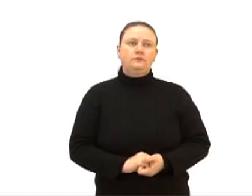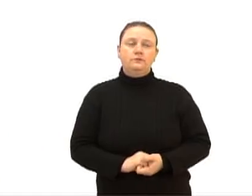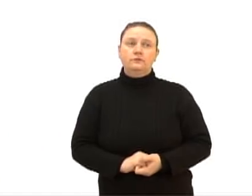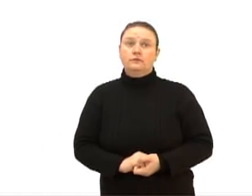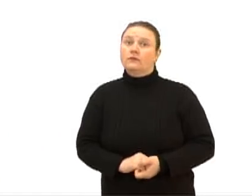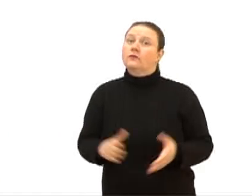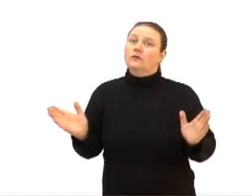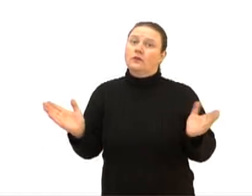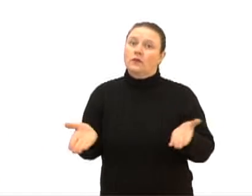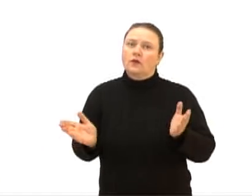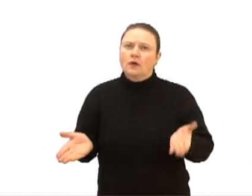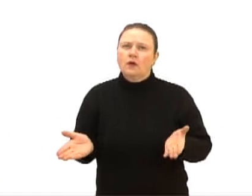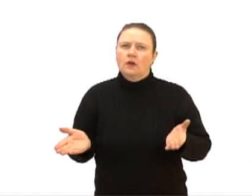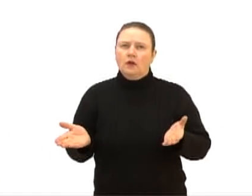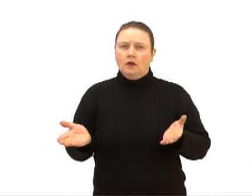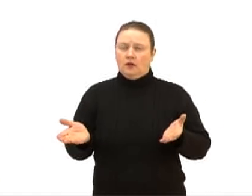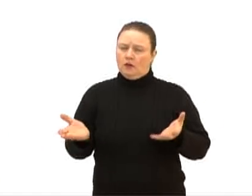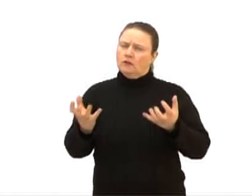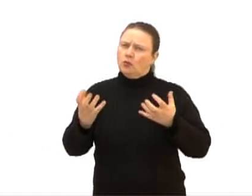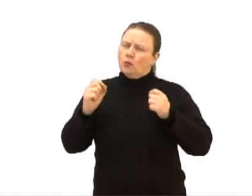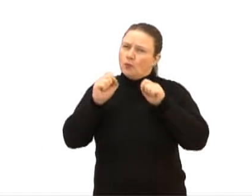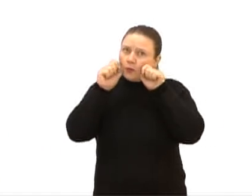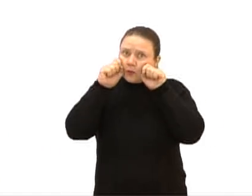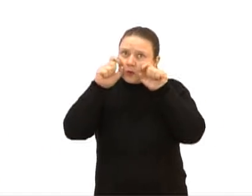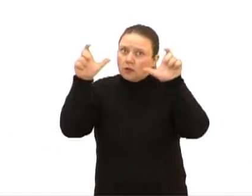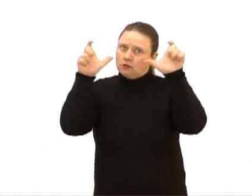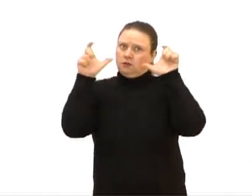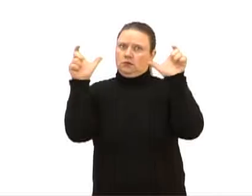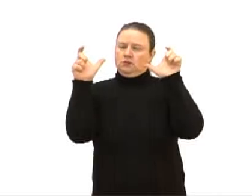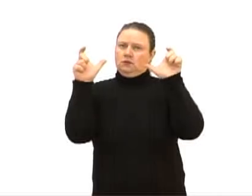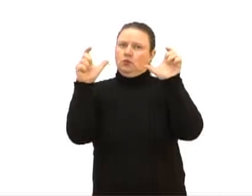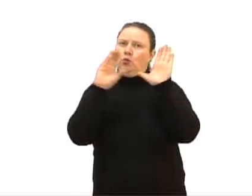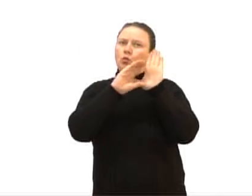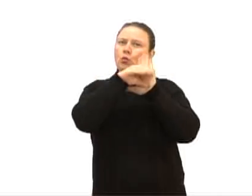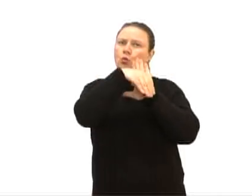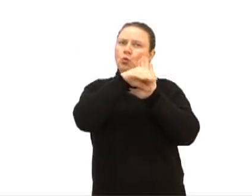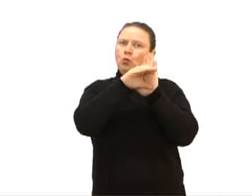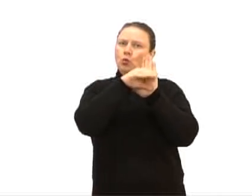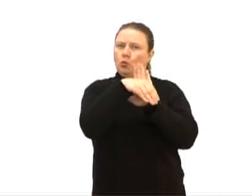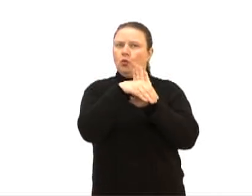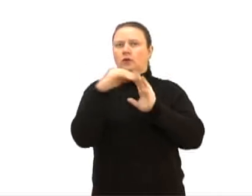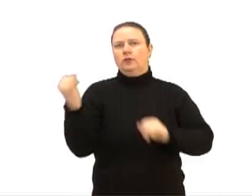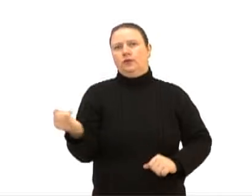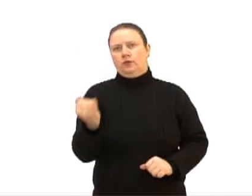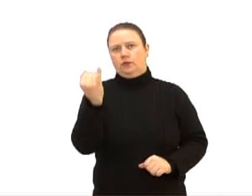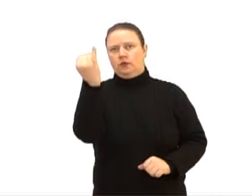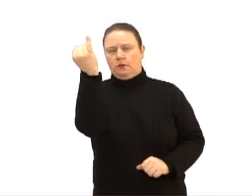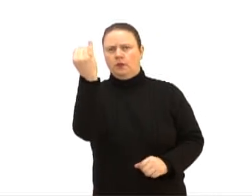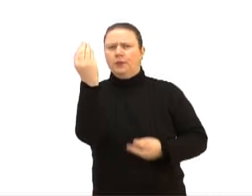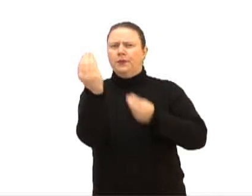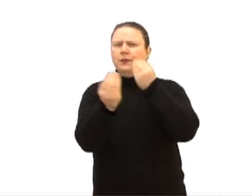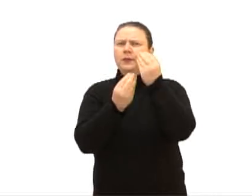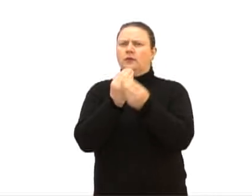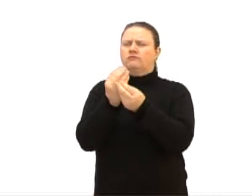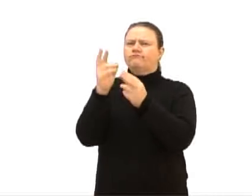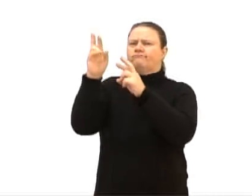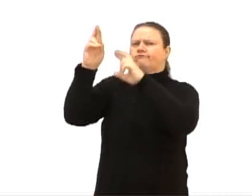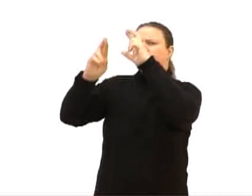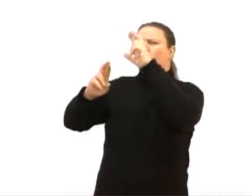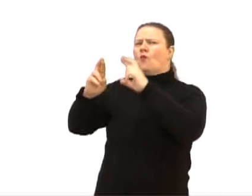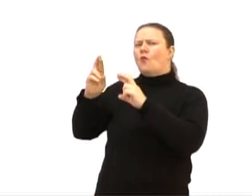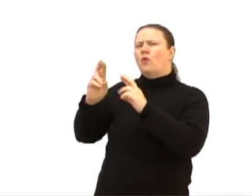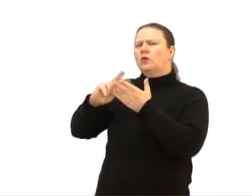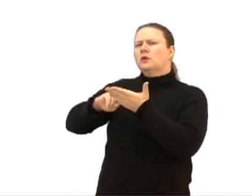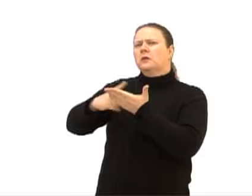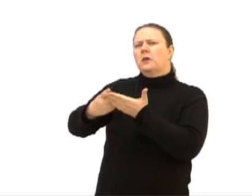Então, eu gostaria que você prestasse atenção num conceito bem importante. Como que nós vamos interpretar essa tela? A interpretação